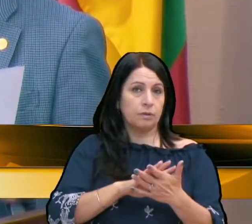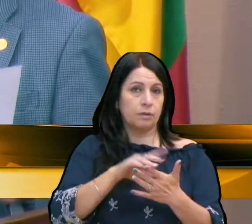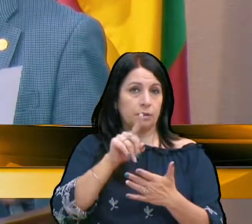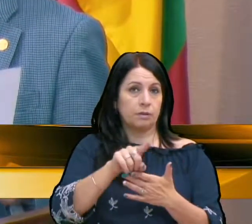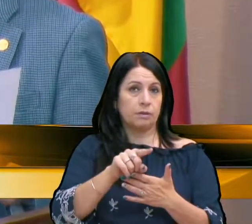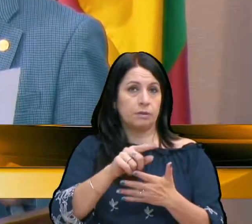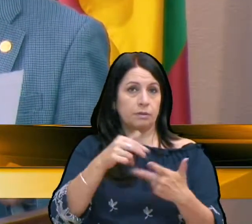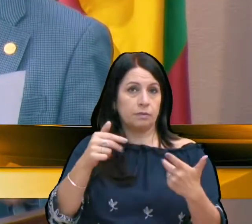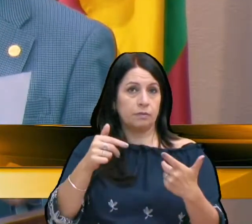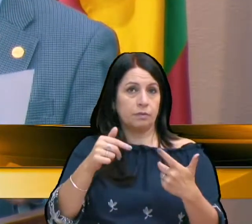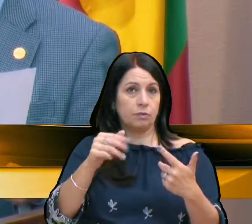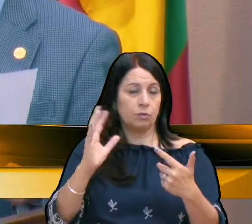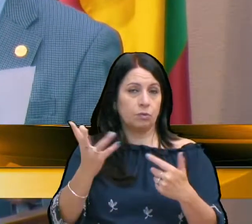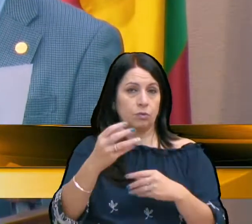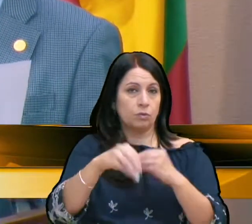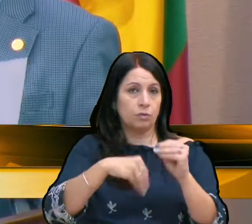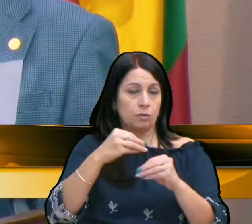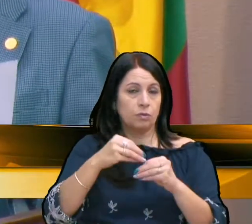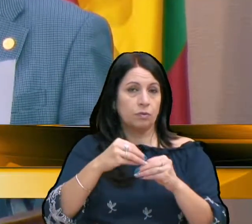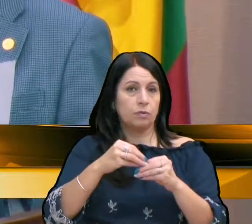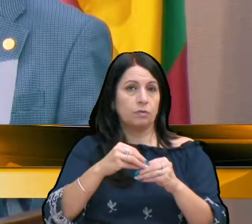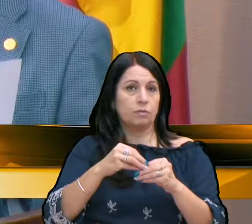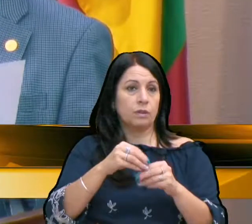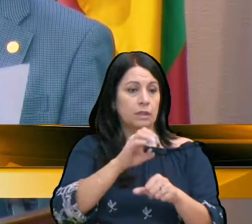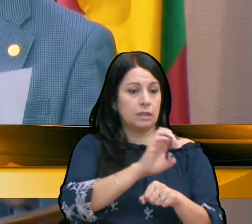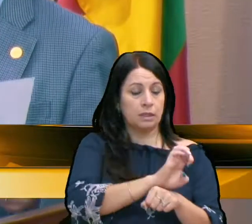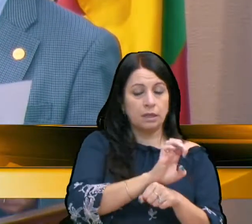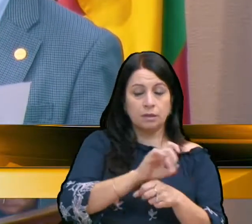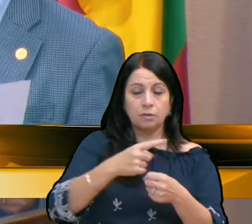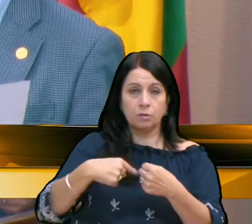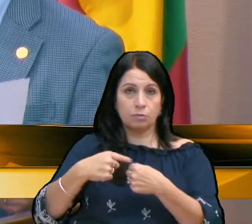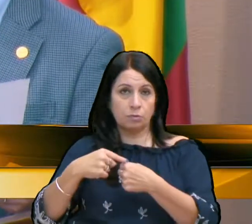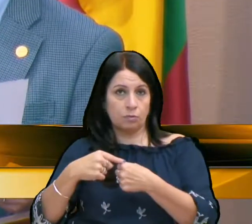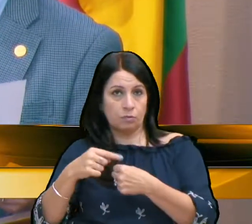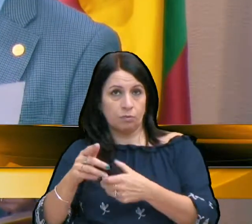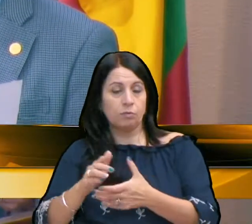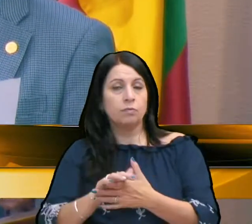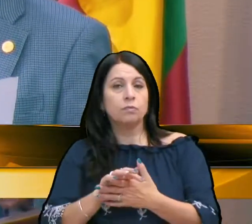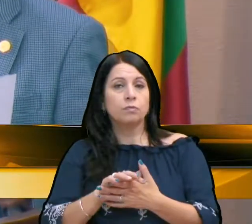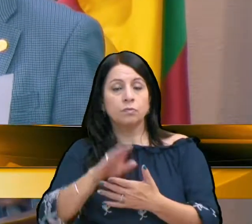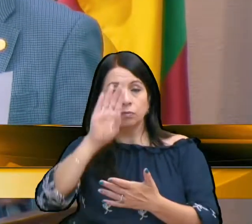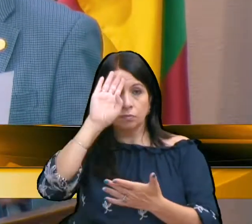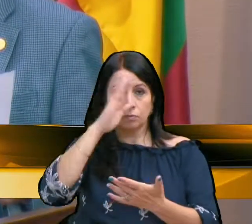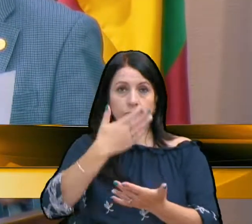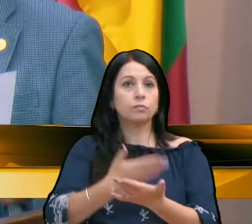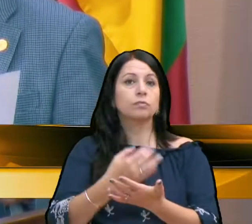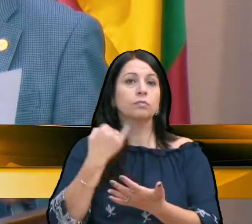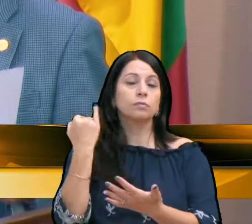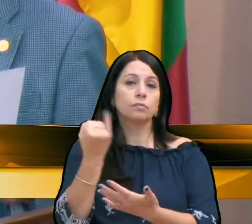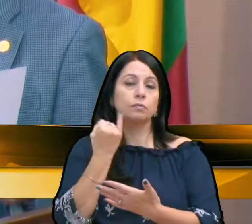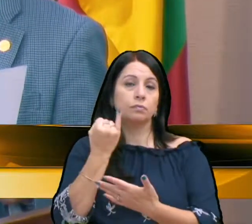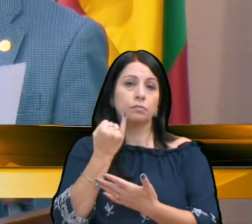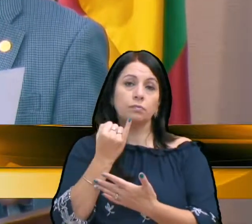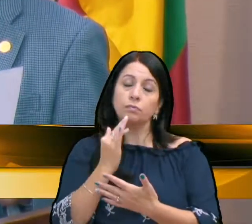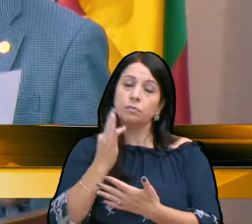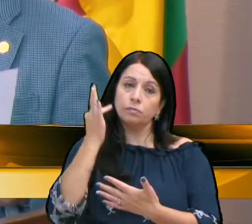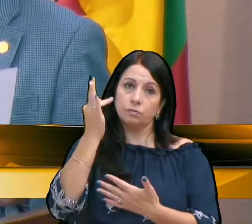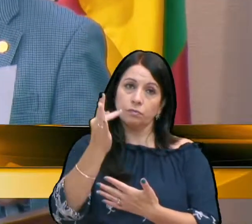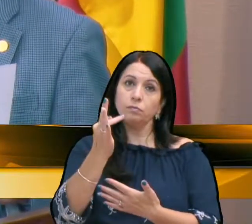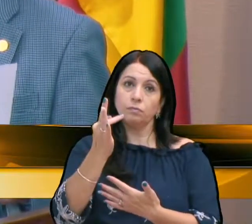as partes envolvidas são Estado e município, acreditamos ser importante que no